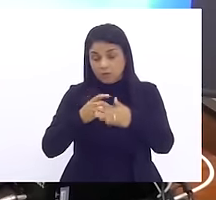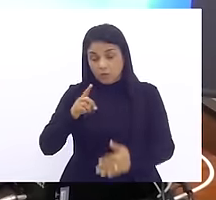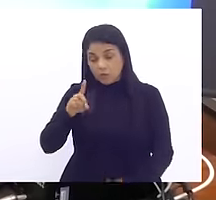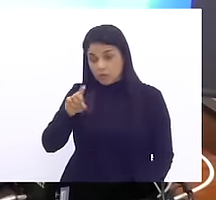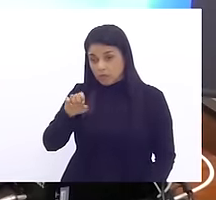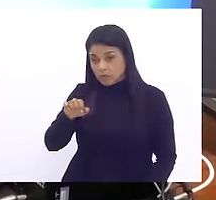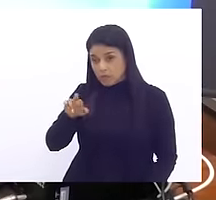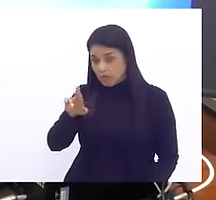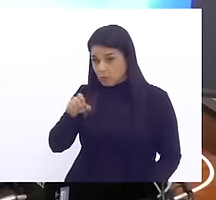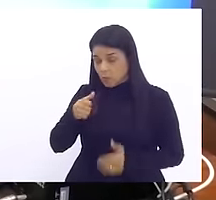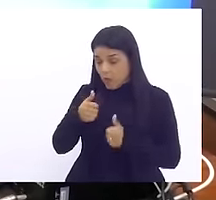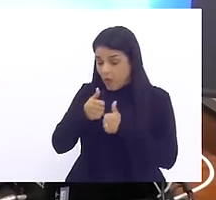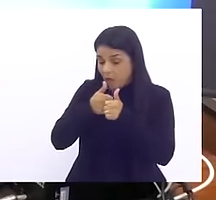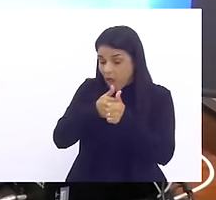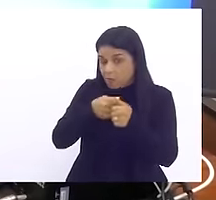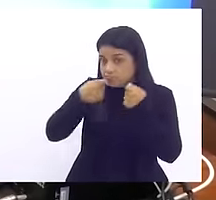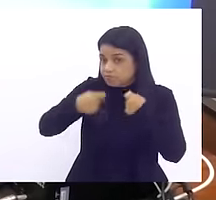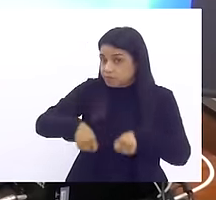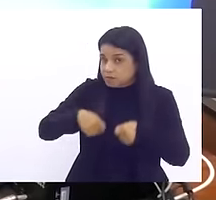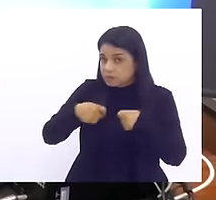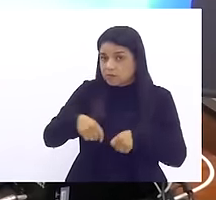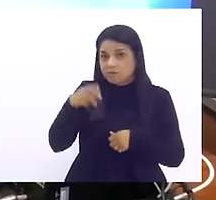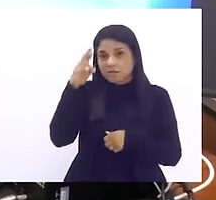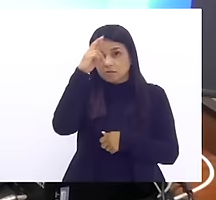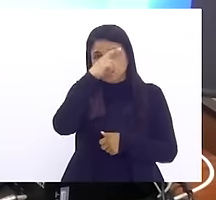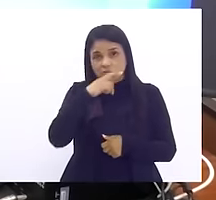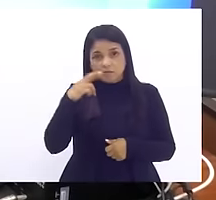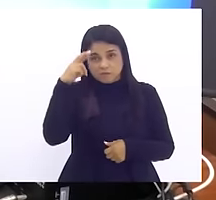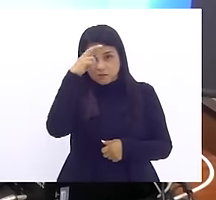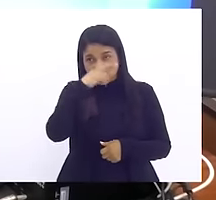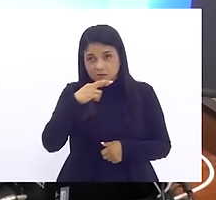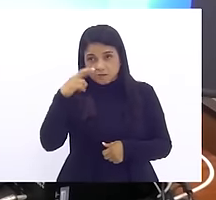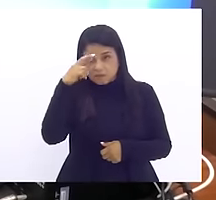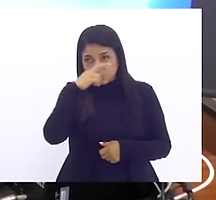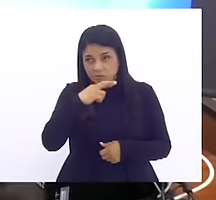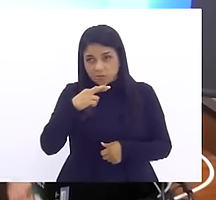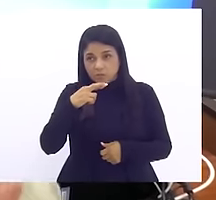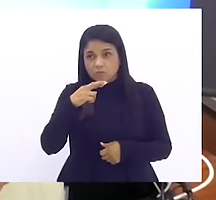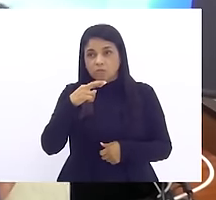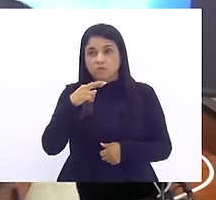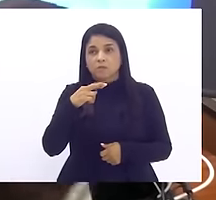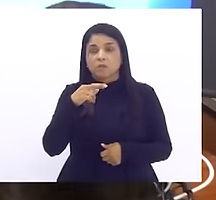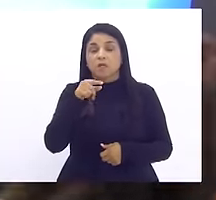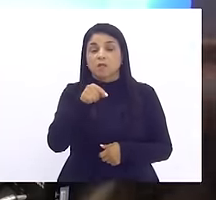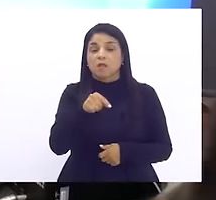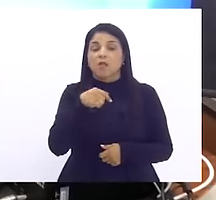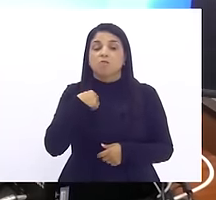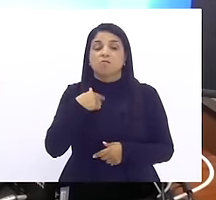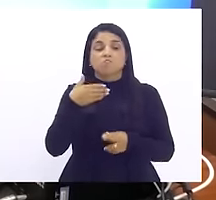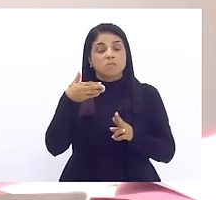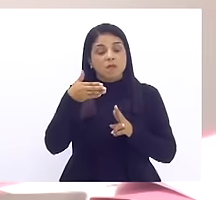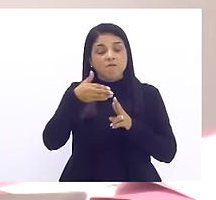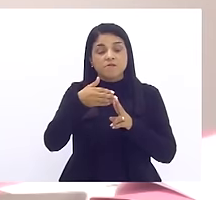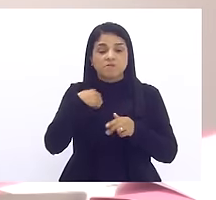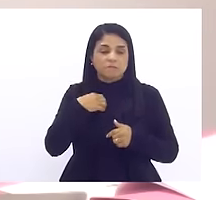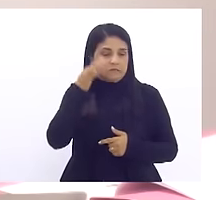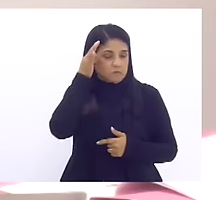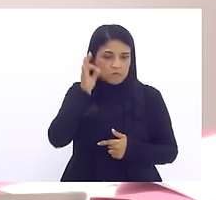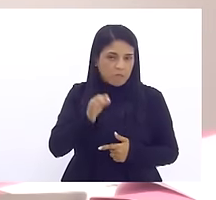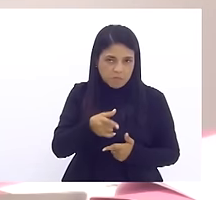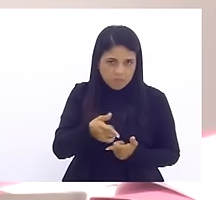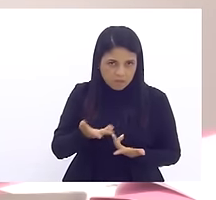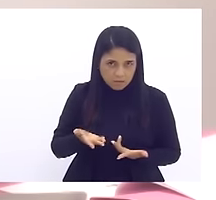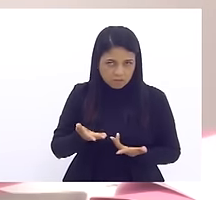acompanhando através da fiscalizações aqui que eu me referi que a senhora tinha dito que não tinha ciência disso